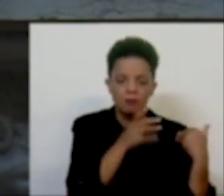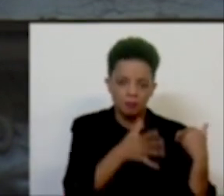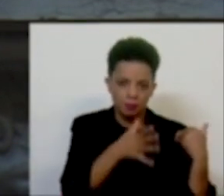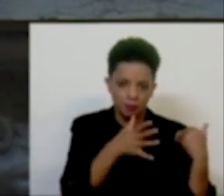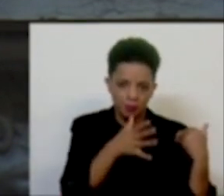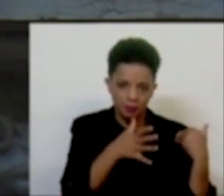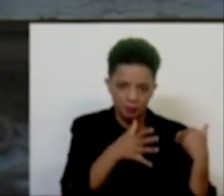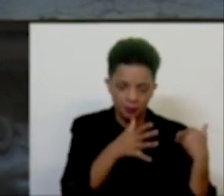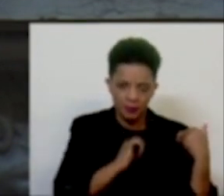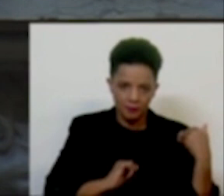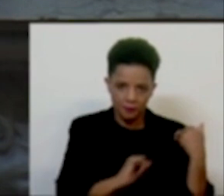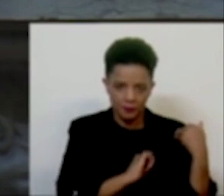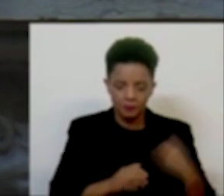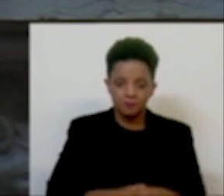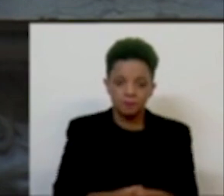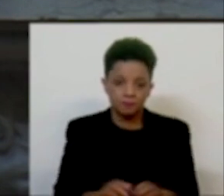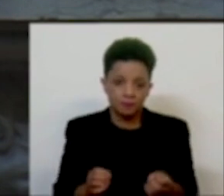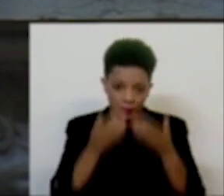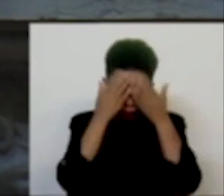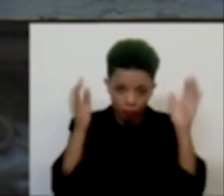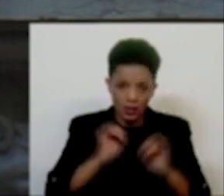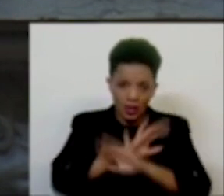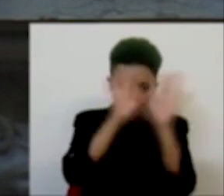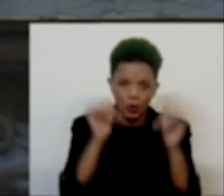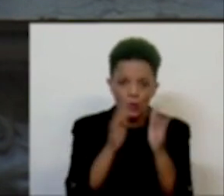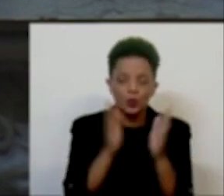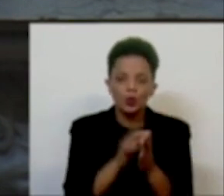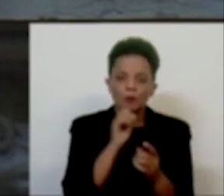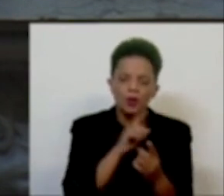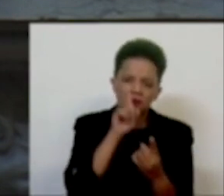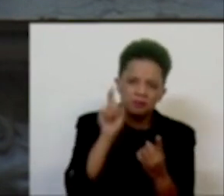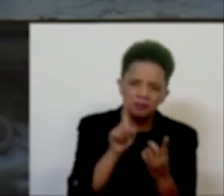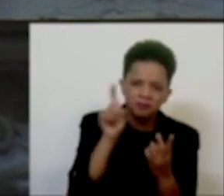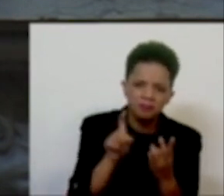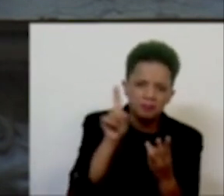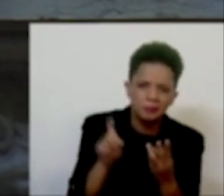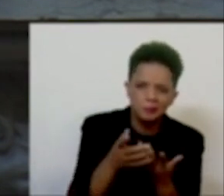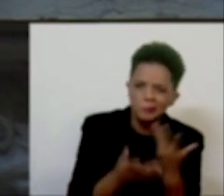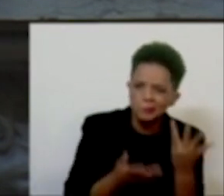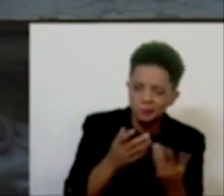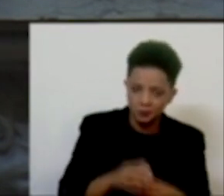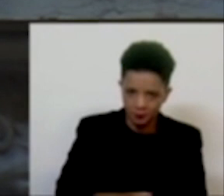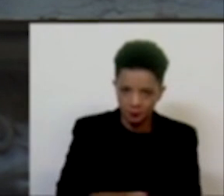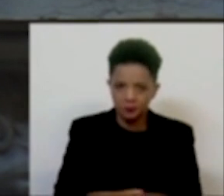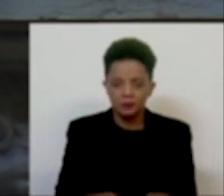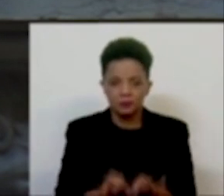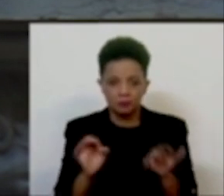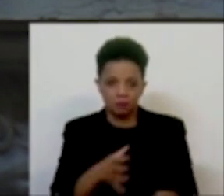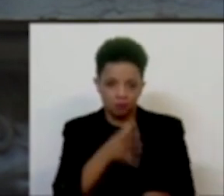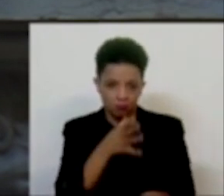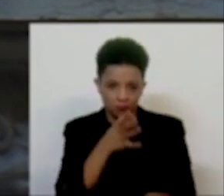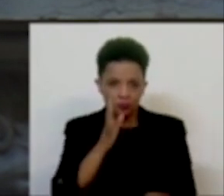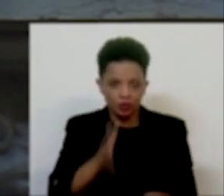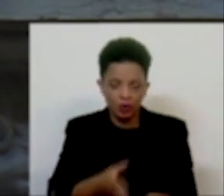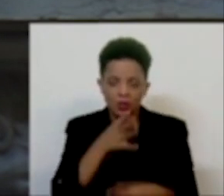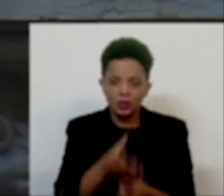proferimos. Claro que em democracia tudo pode ser questionado. Como já assinalei e faço questão